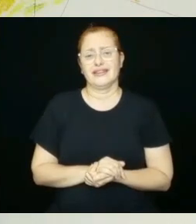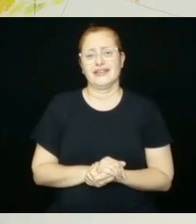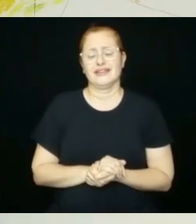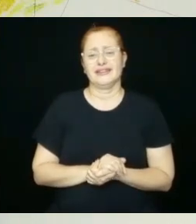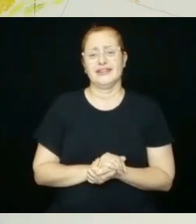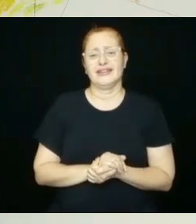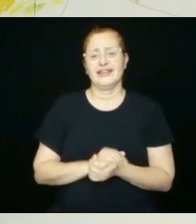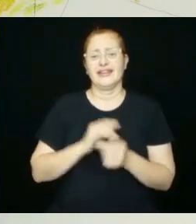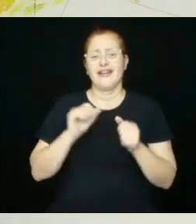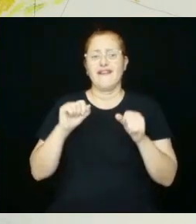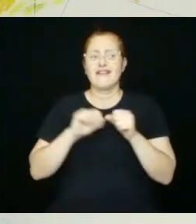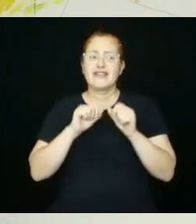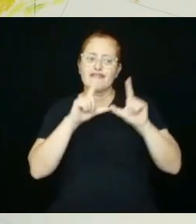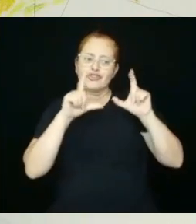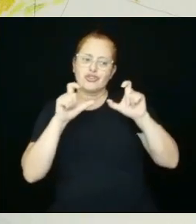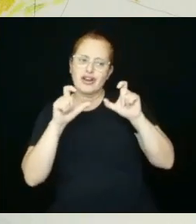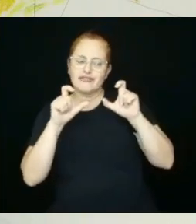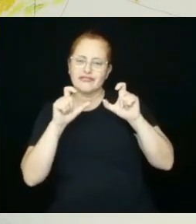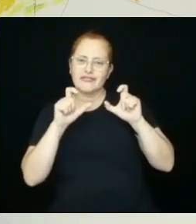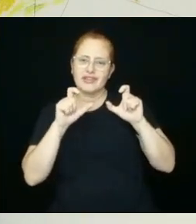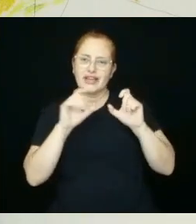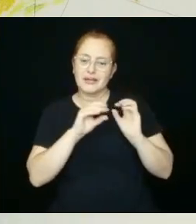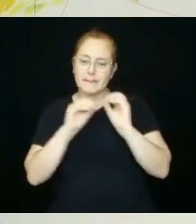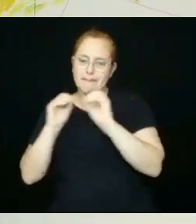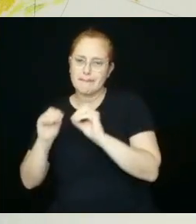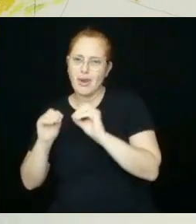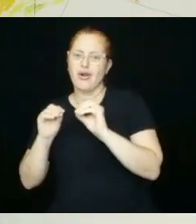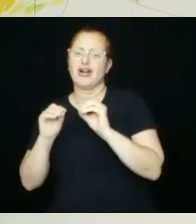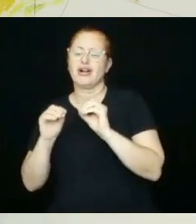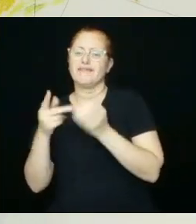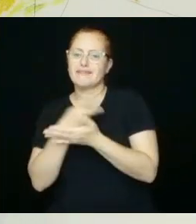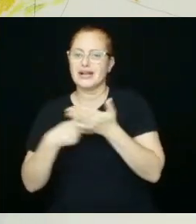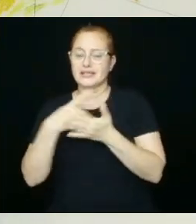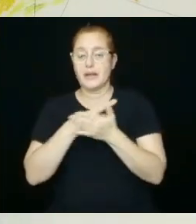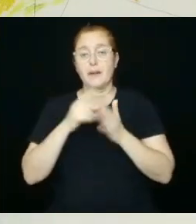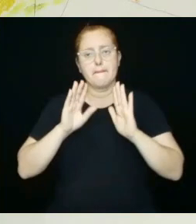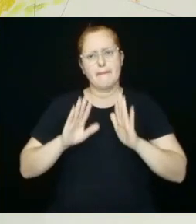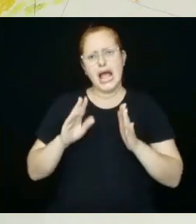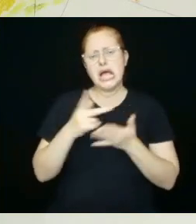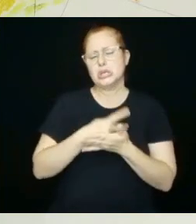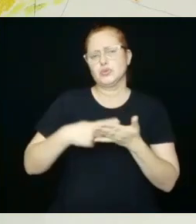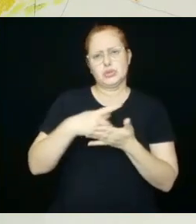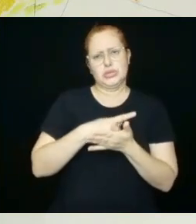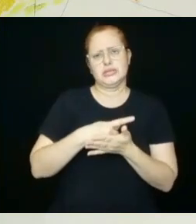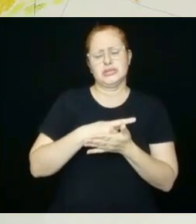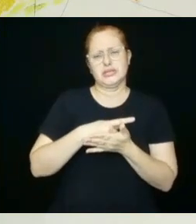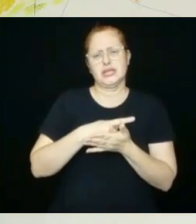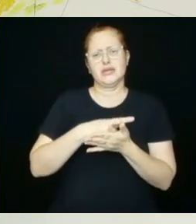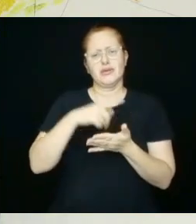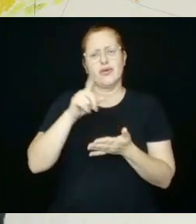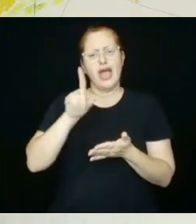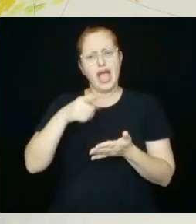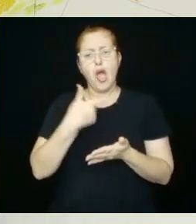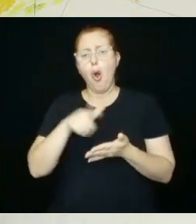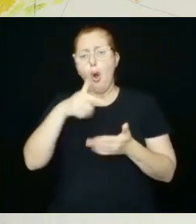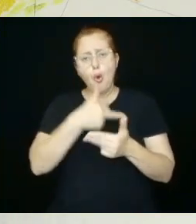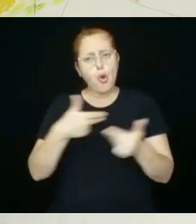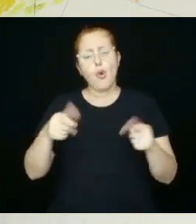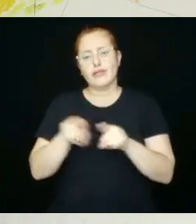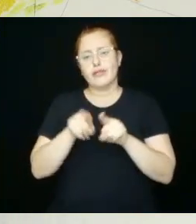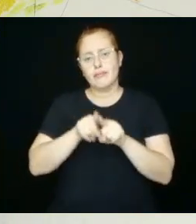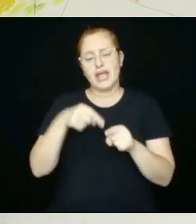transportar da fotografia para o desenho, aquela imagem perfeita, assim, né? Mas o desenho não é só isso também, né? Então eu tentava, sei